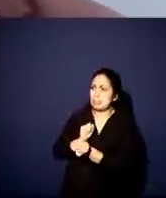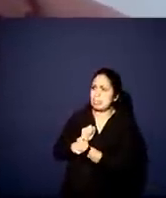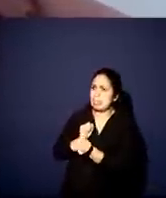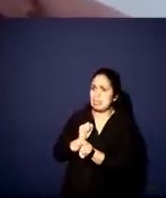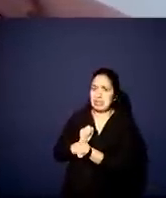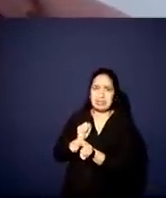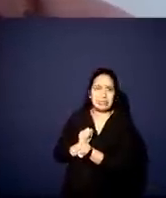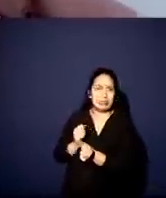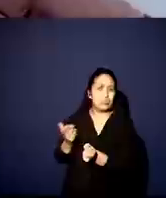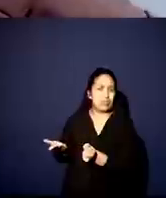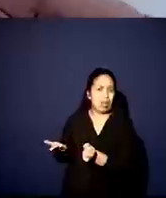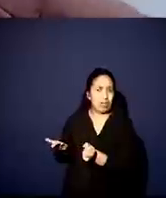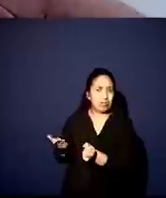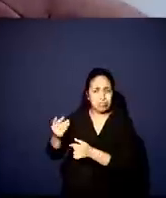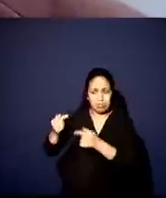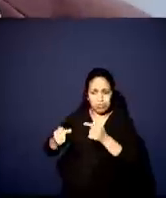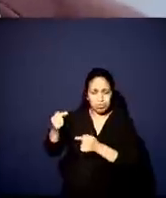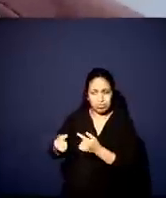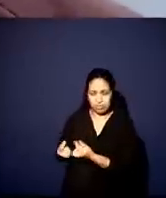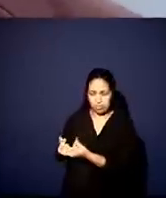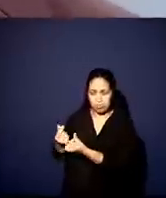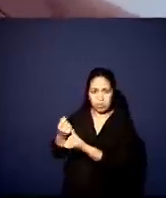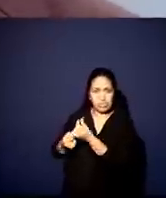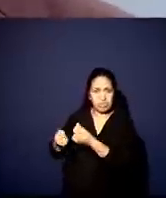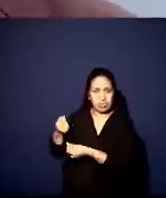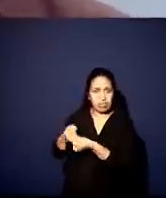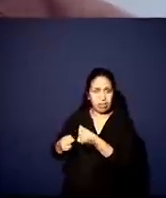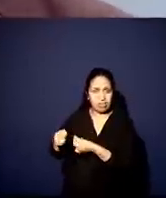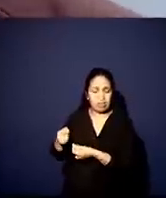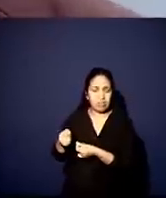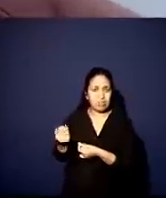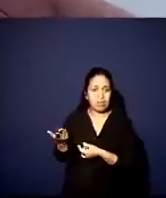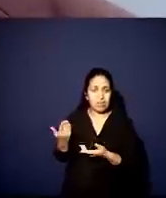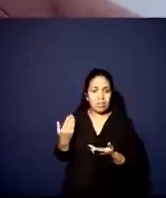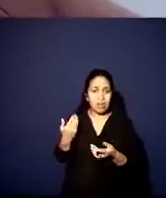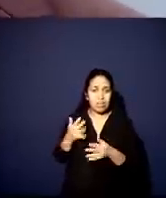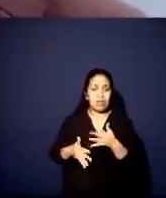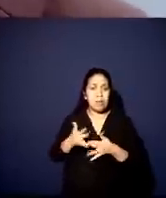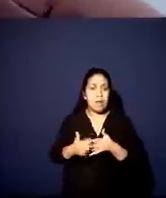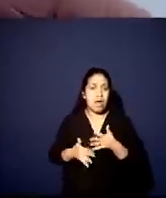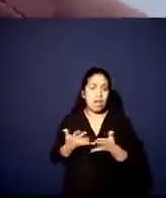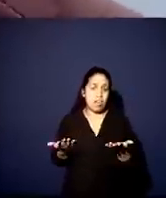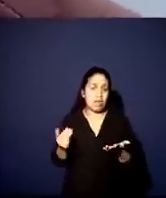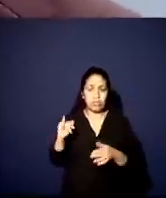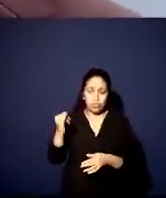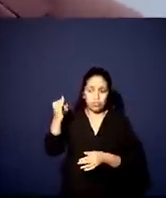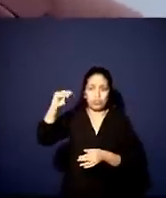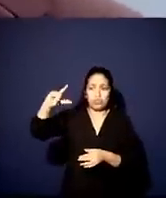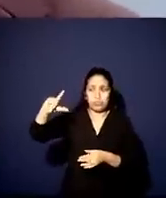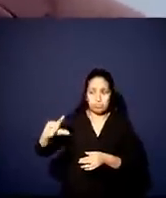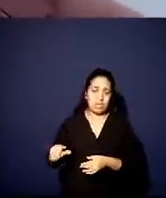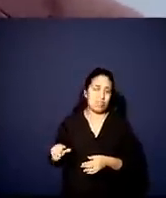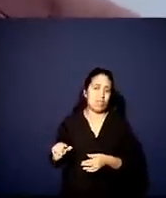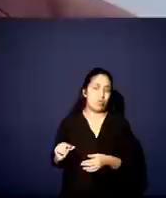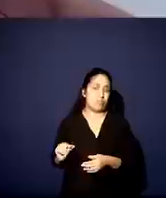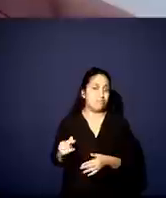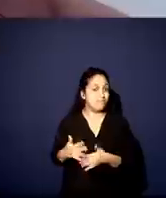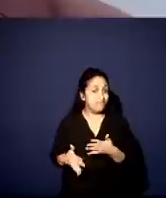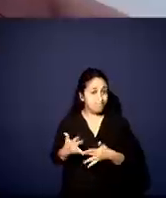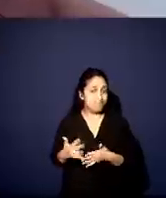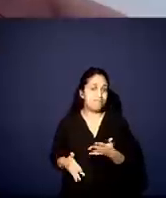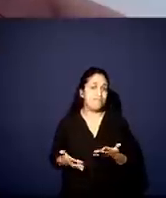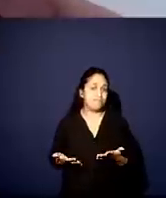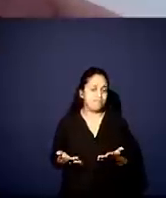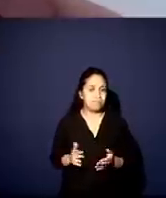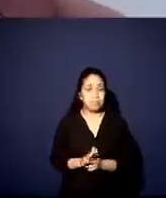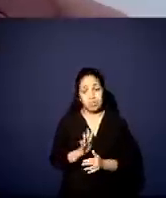monetária que impede, né, de você trabalhar com juros menores. Então, eu acho que